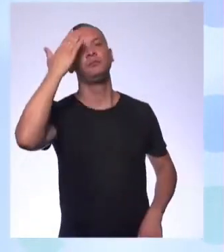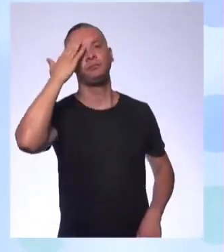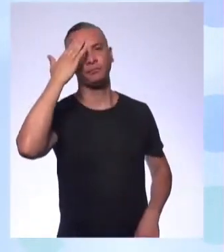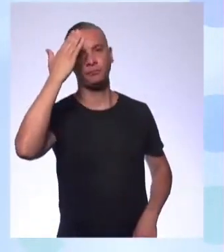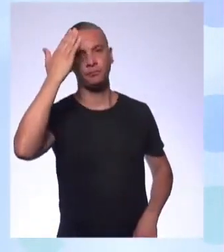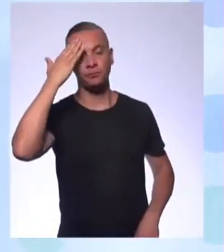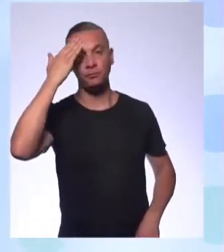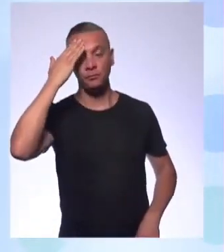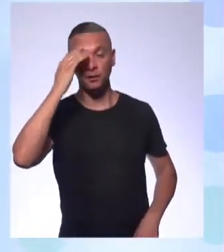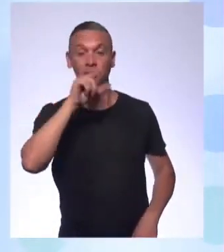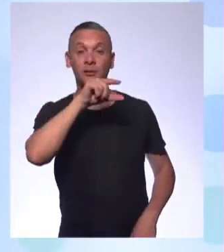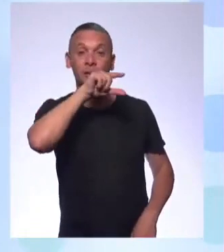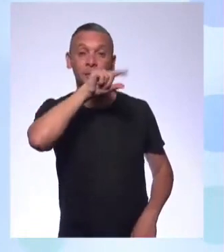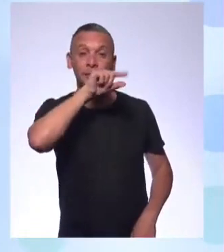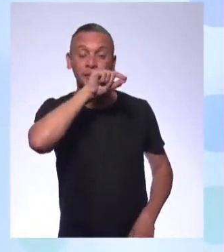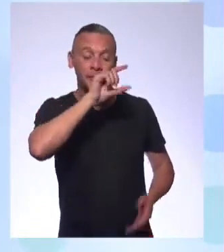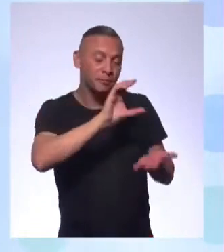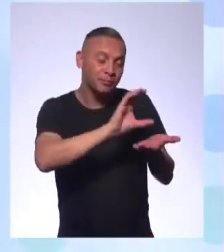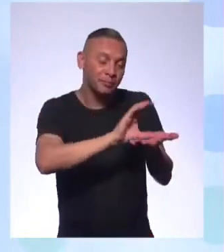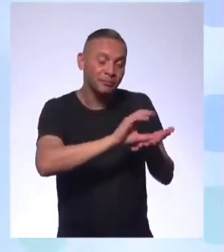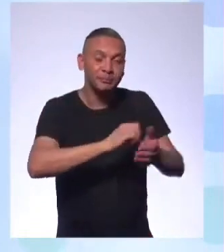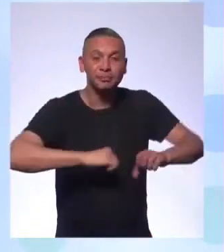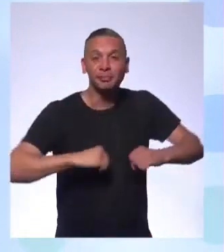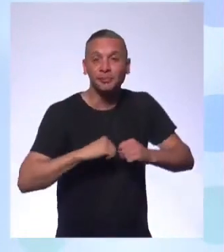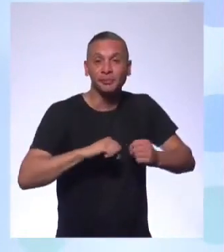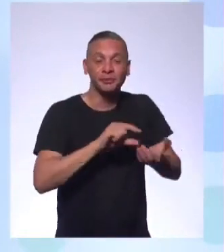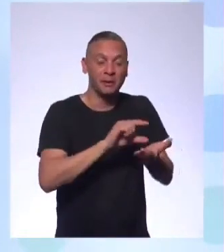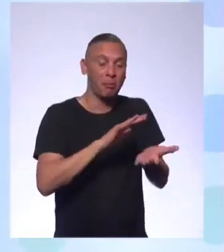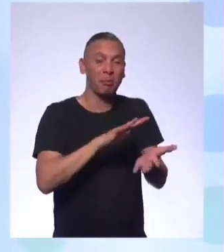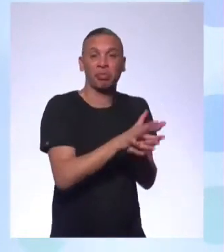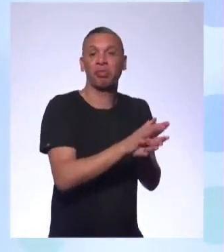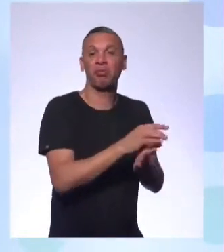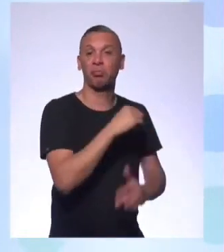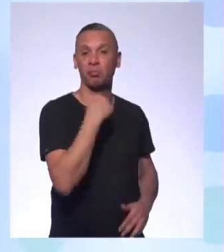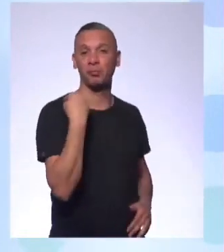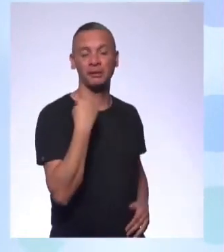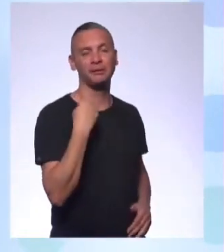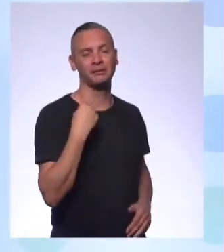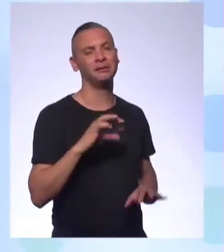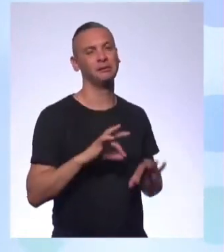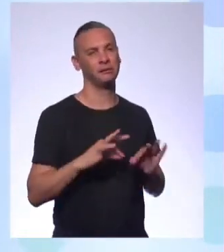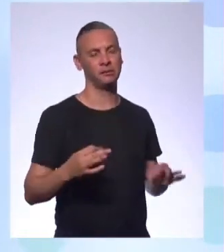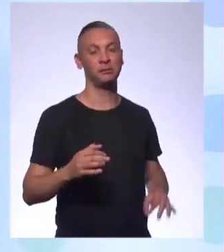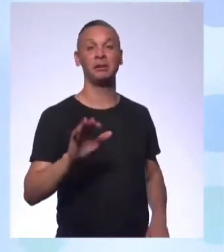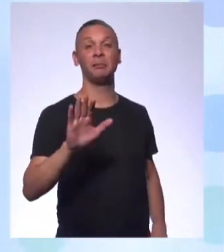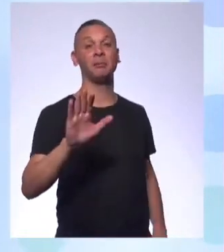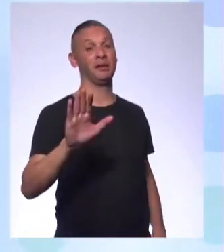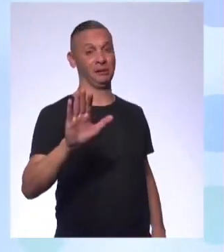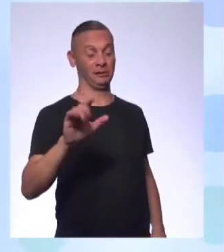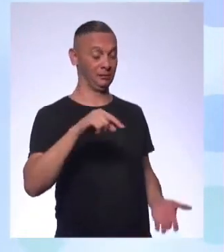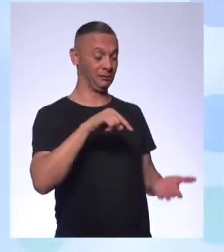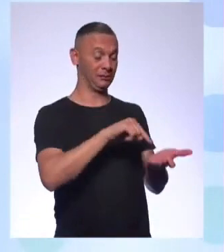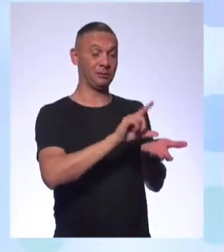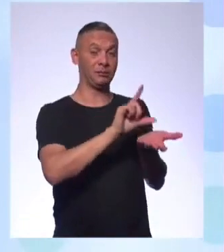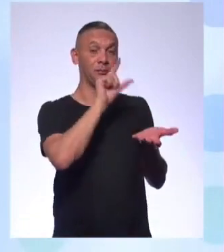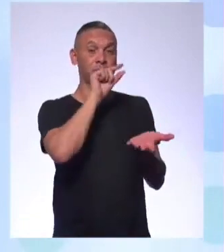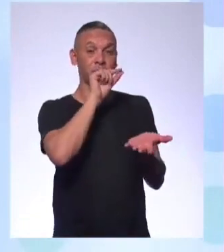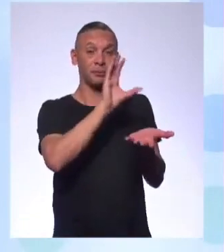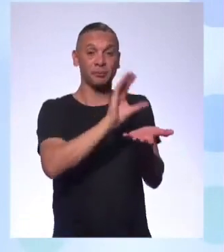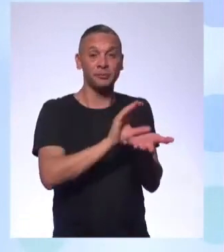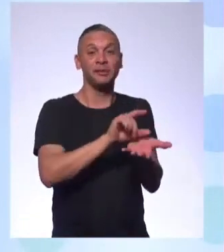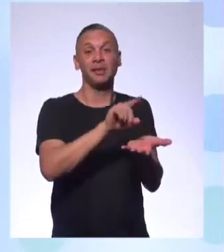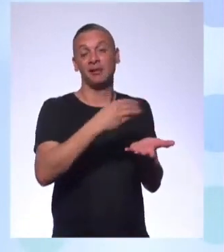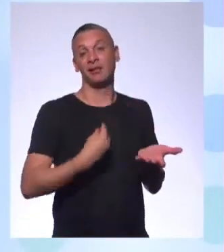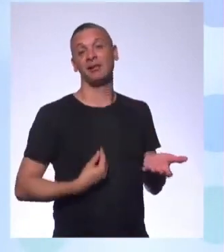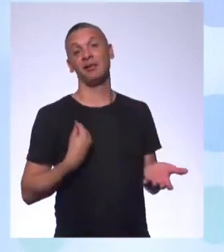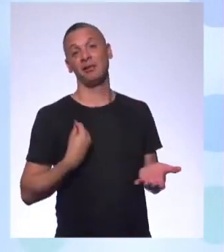que matar um pintinho, dentro dessas possibilidades, é algo menor. Porém, é claro que é uma vida. Então,